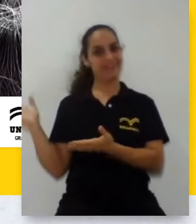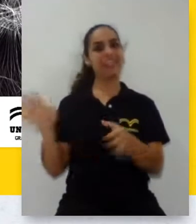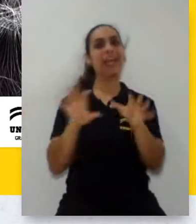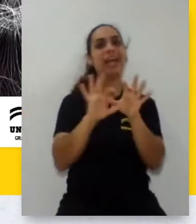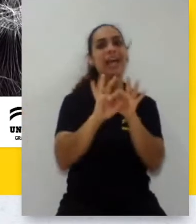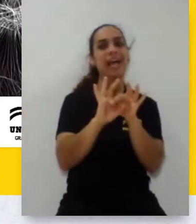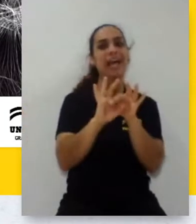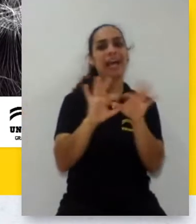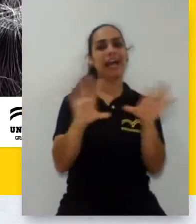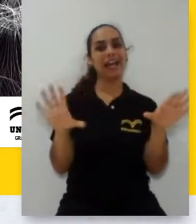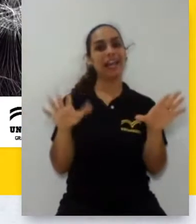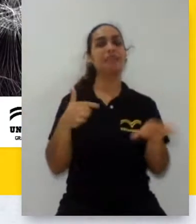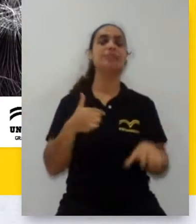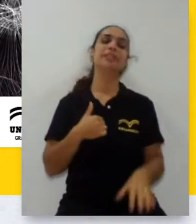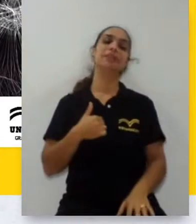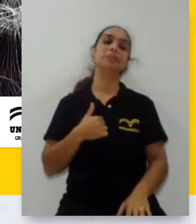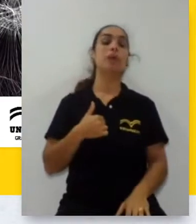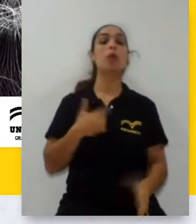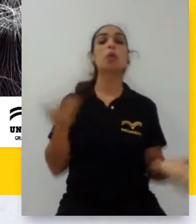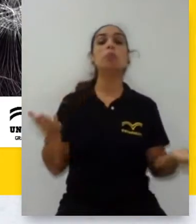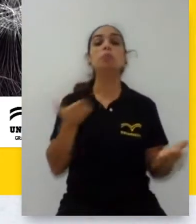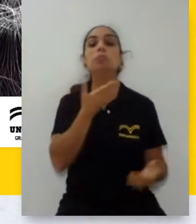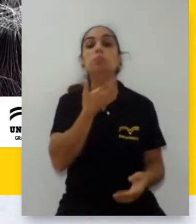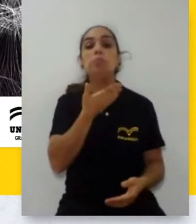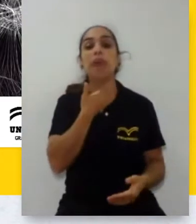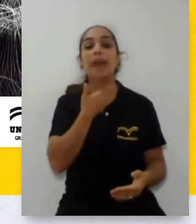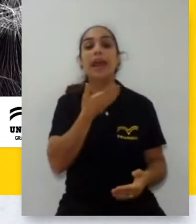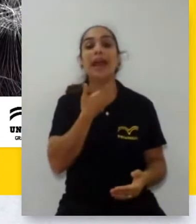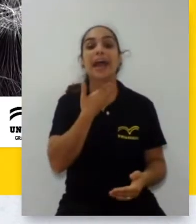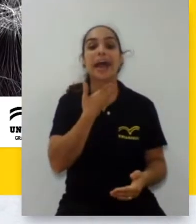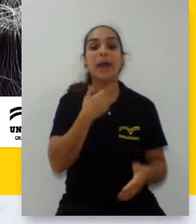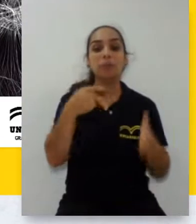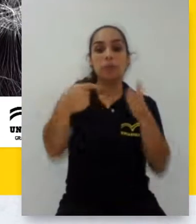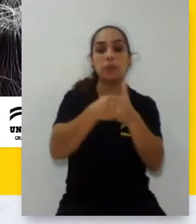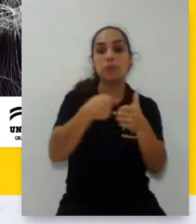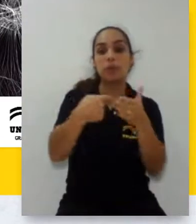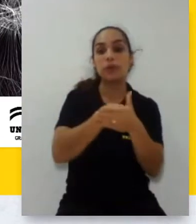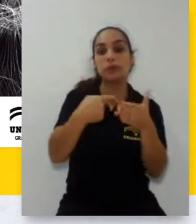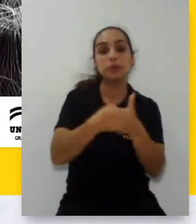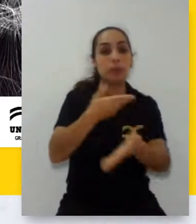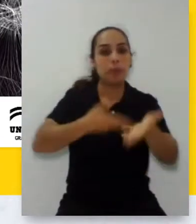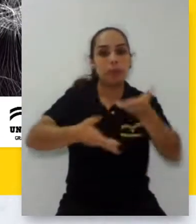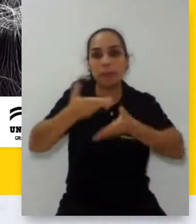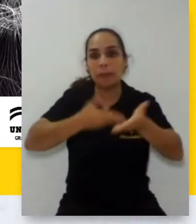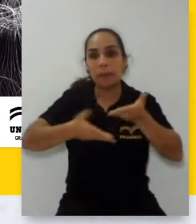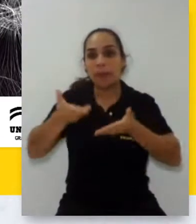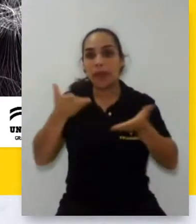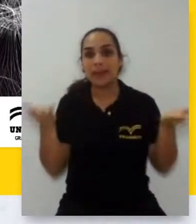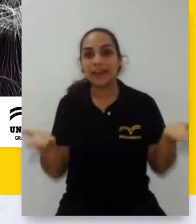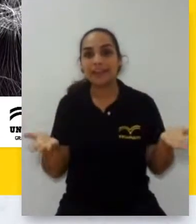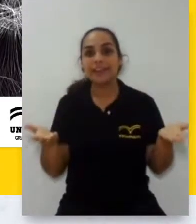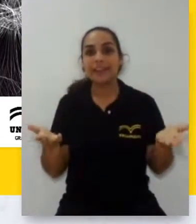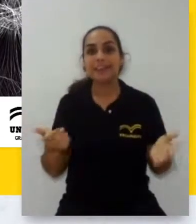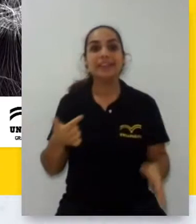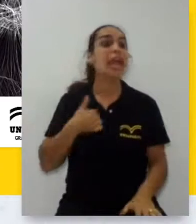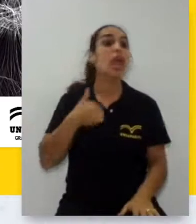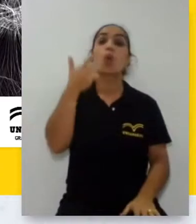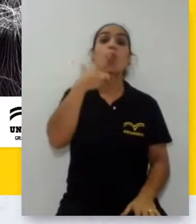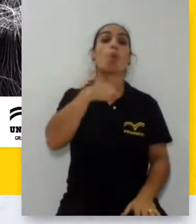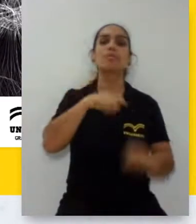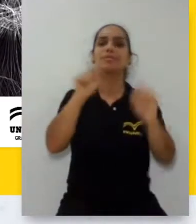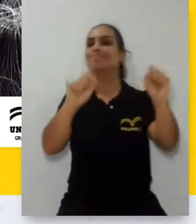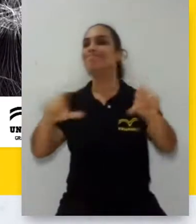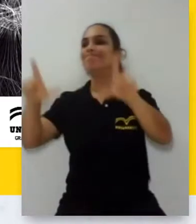vocês agora no chat. Se a professora Mike quiser colocar lá o que o pessoal está interagindo. Felizmente eu não consigo com a apresentação acompanhar o chat, então agora